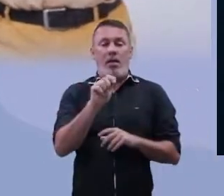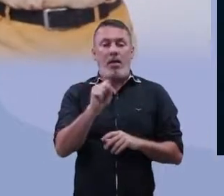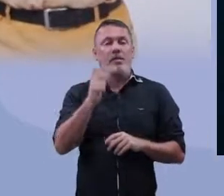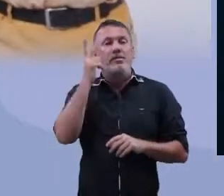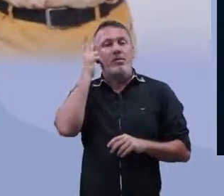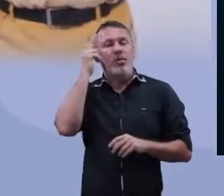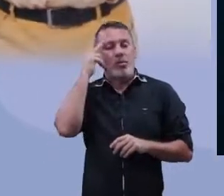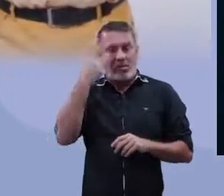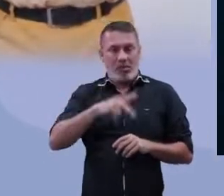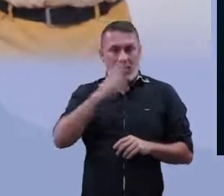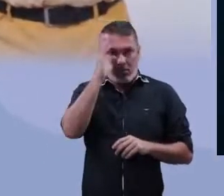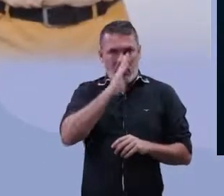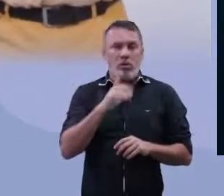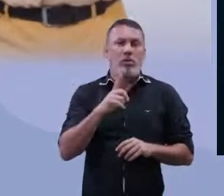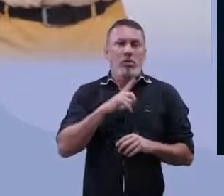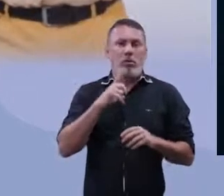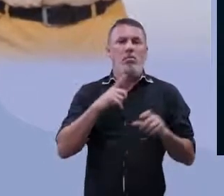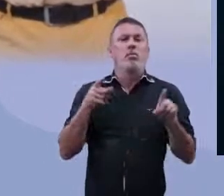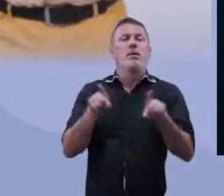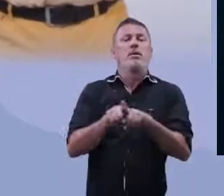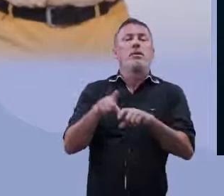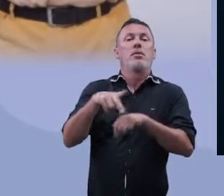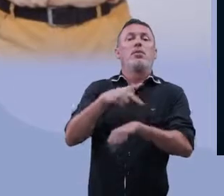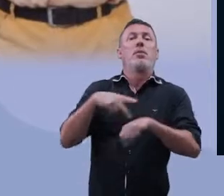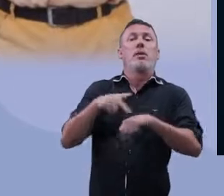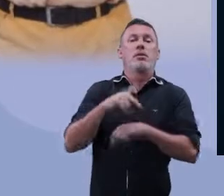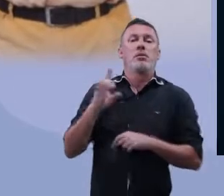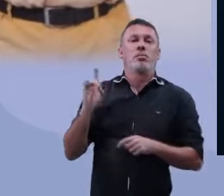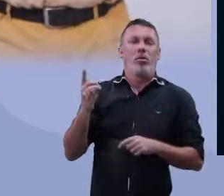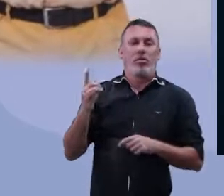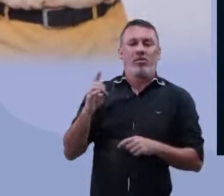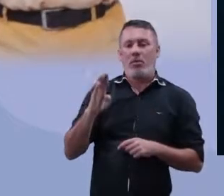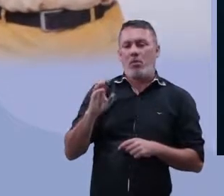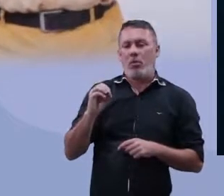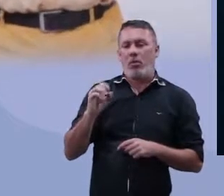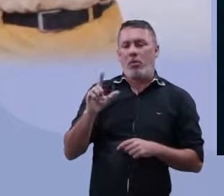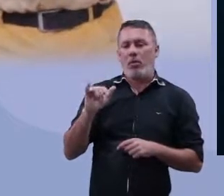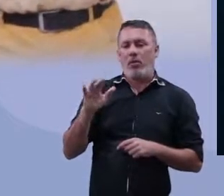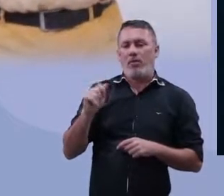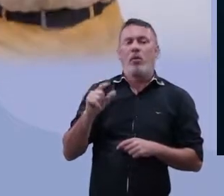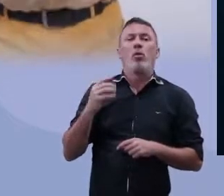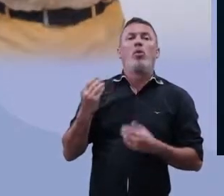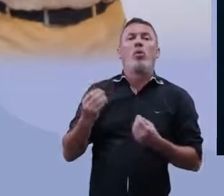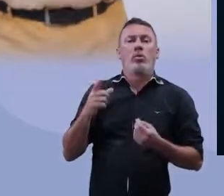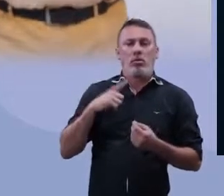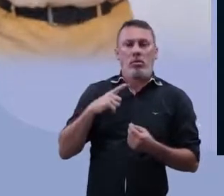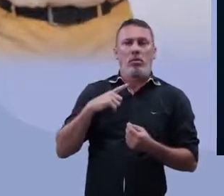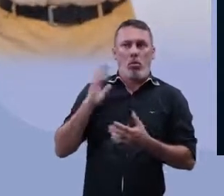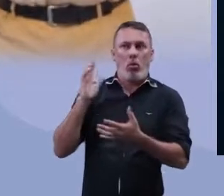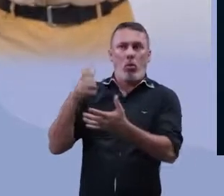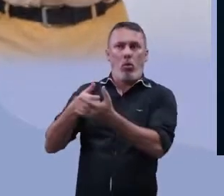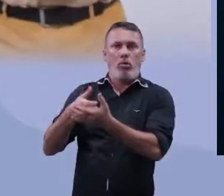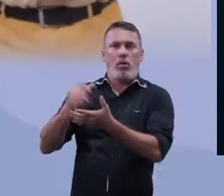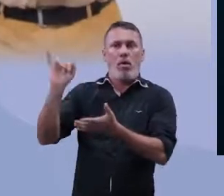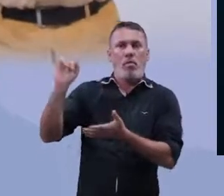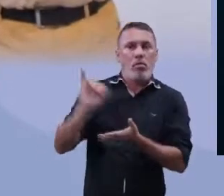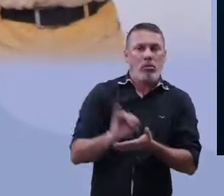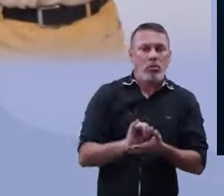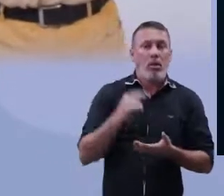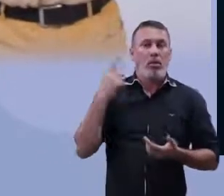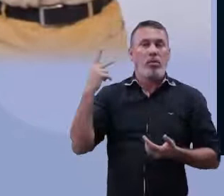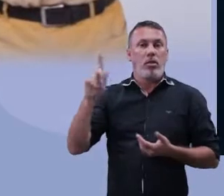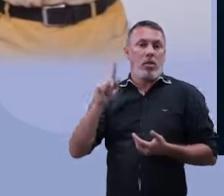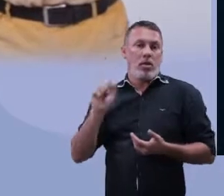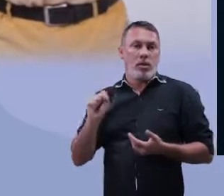né, o Brasil ele tem uma parceria com a Bolívia, né, onde importa uma parte representativa do gás